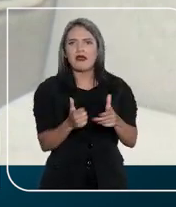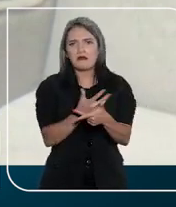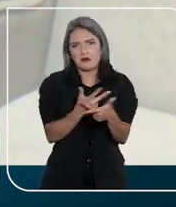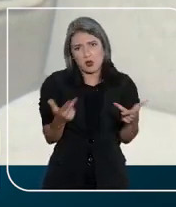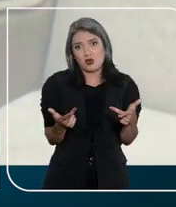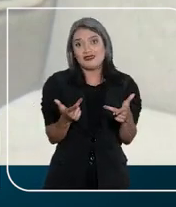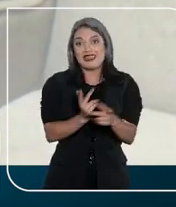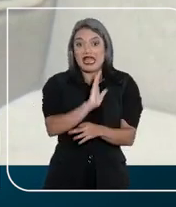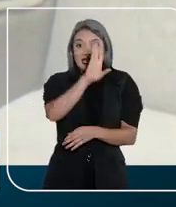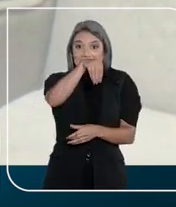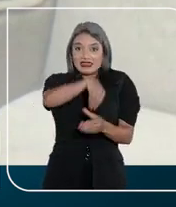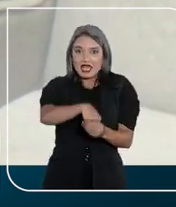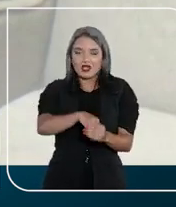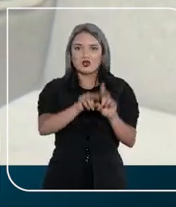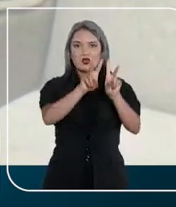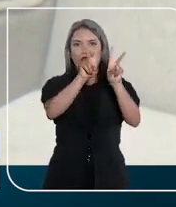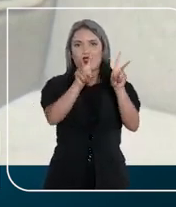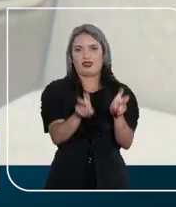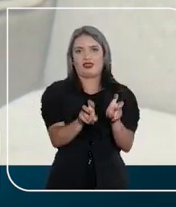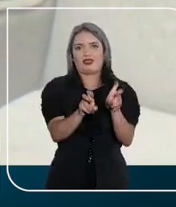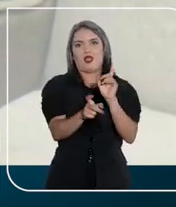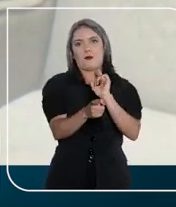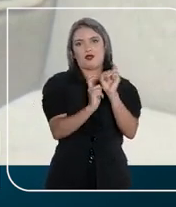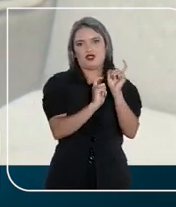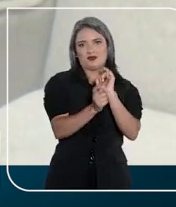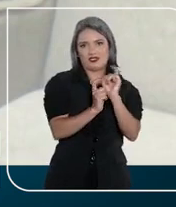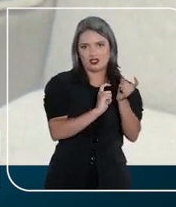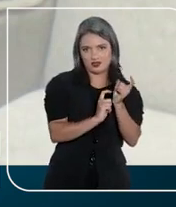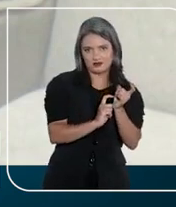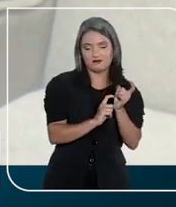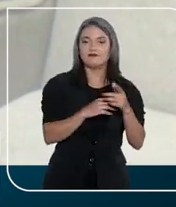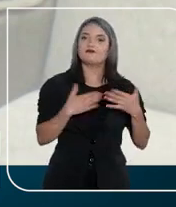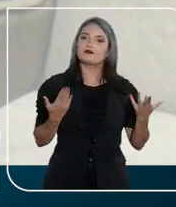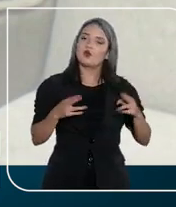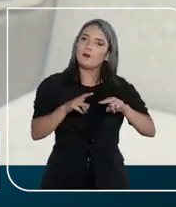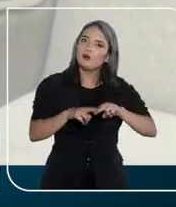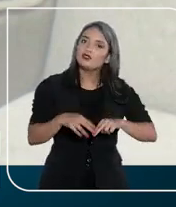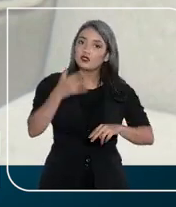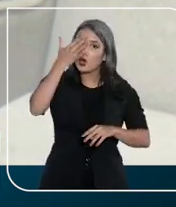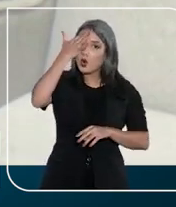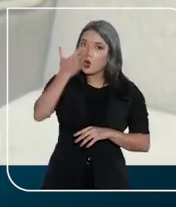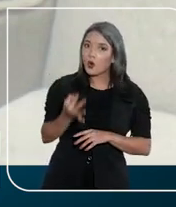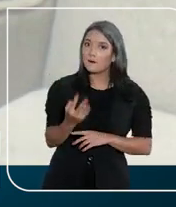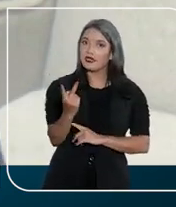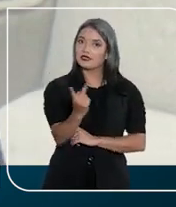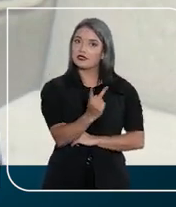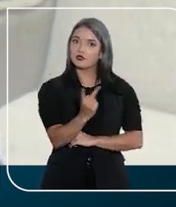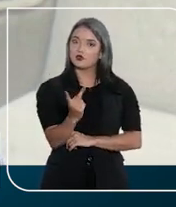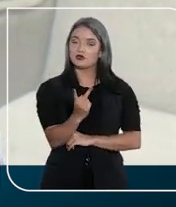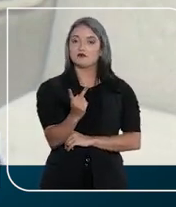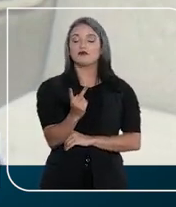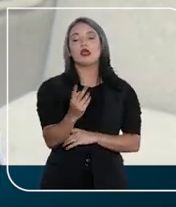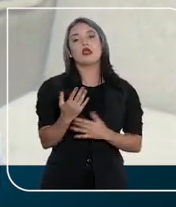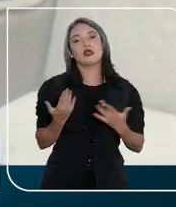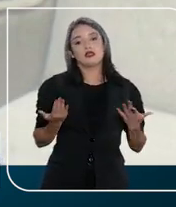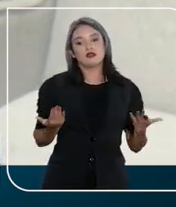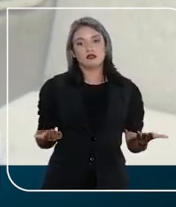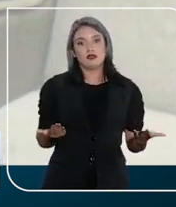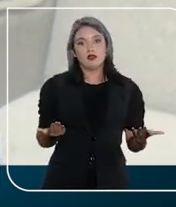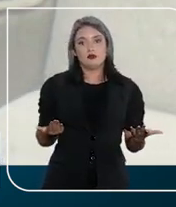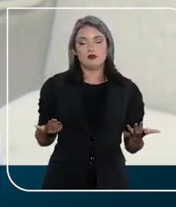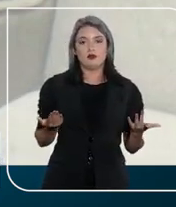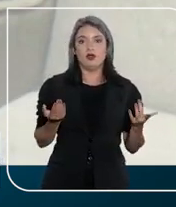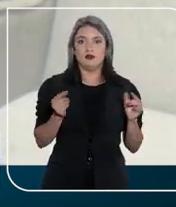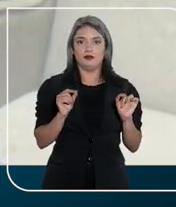Então, é importante a gente entender essas duas situações, que se de um lado é possível